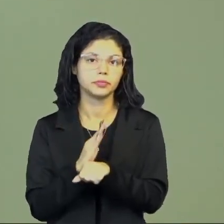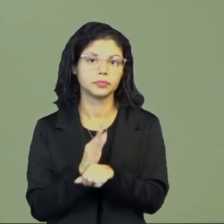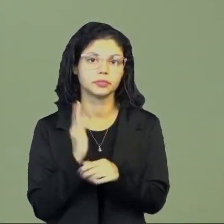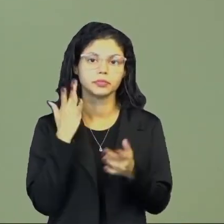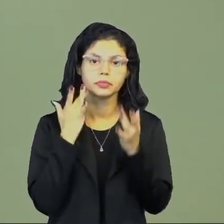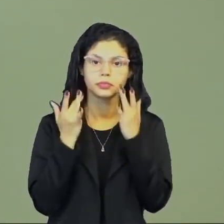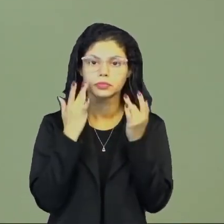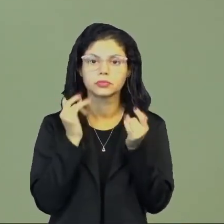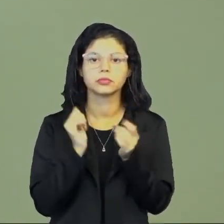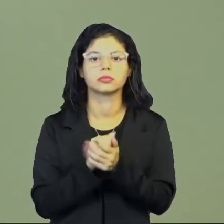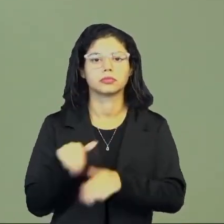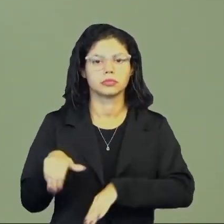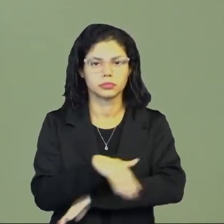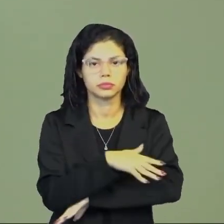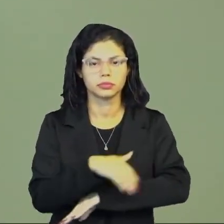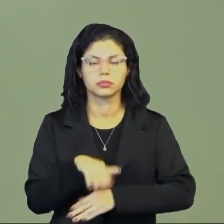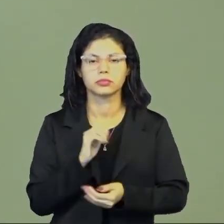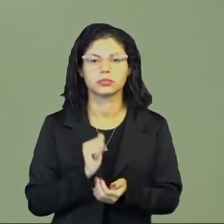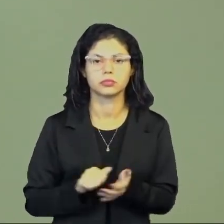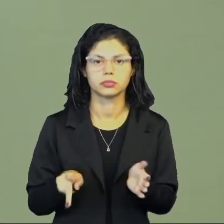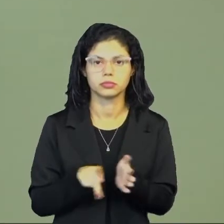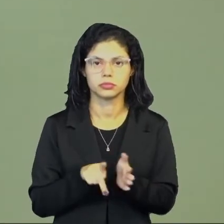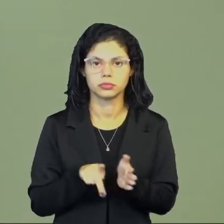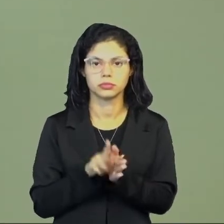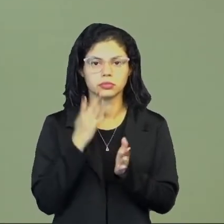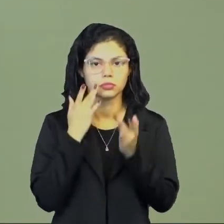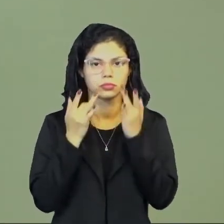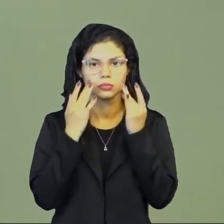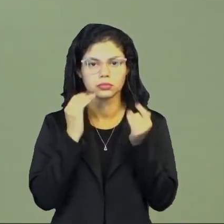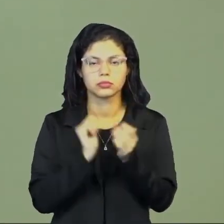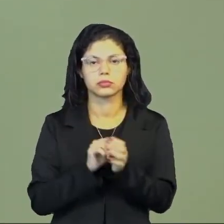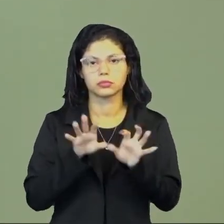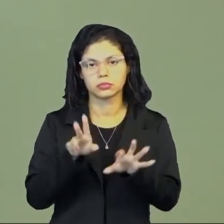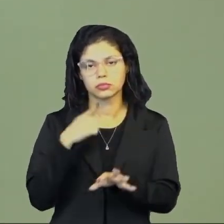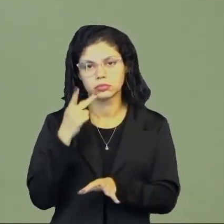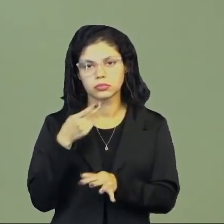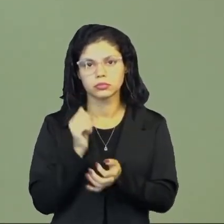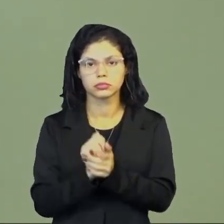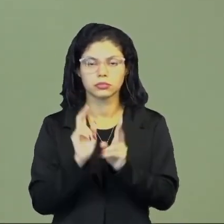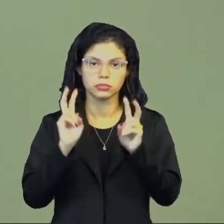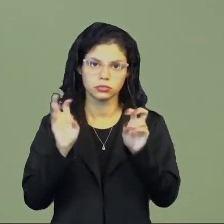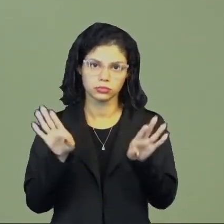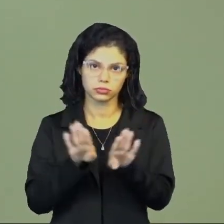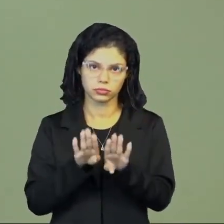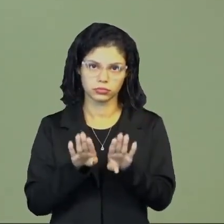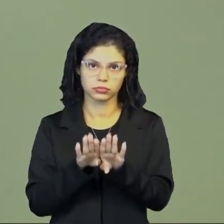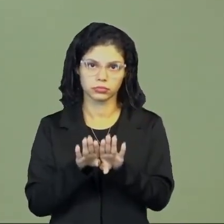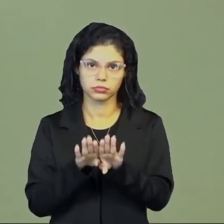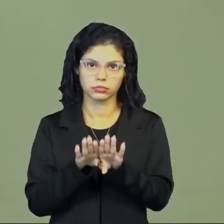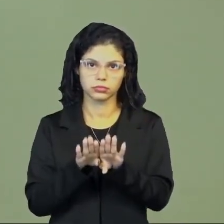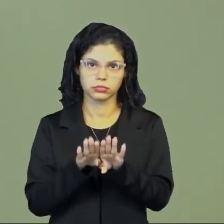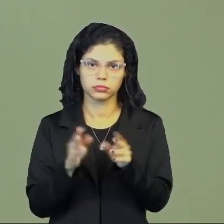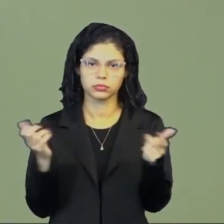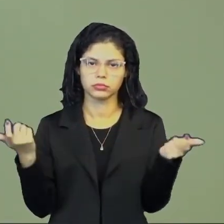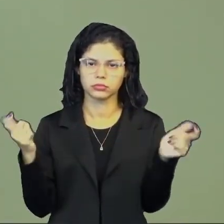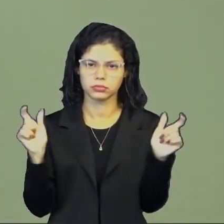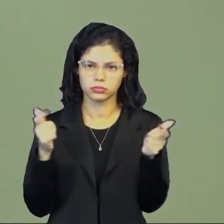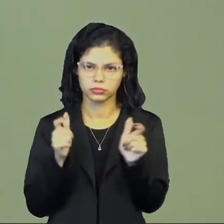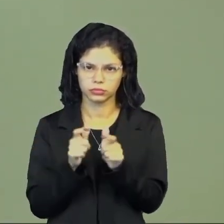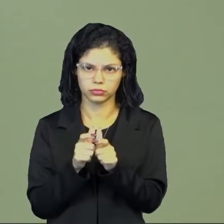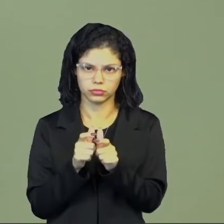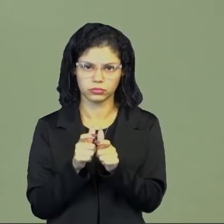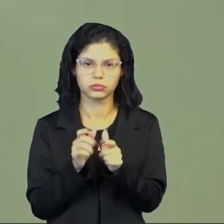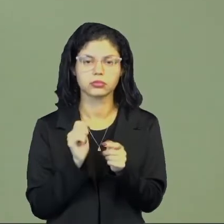teatral nas ruas, nos próprios teatros, por assim dizer. E os temas também foram diminuídos